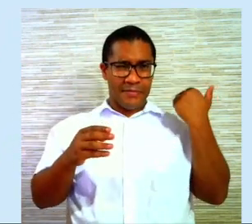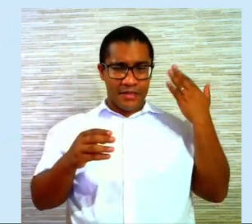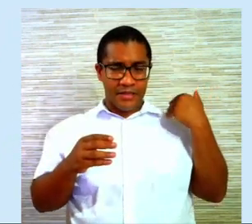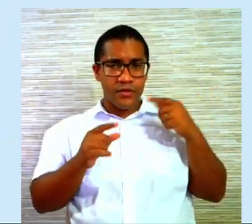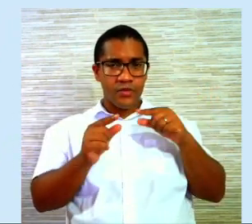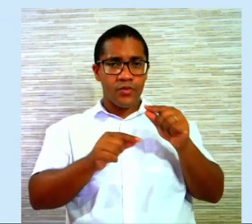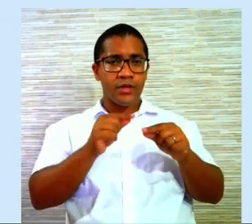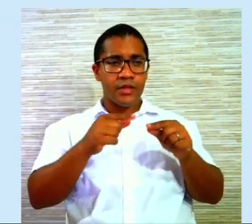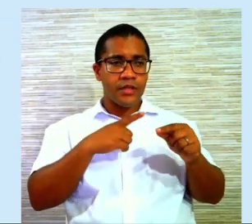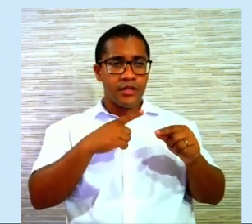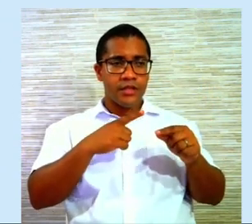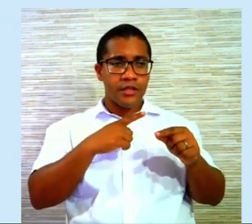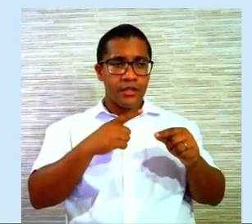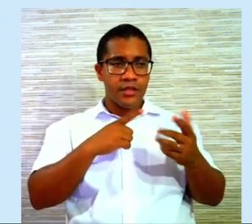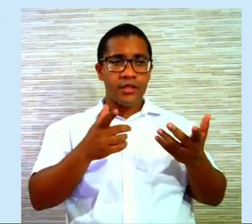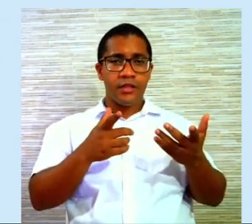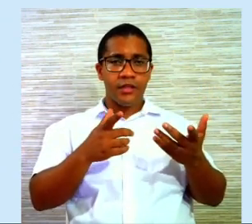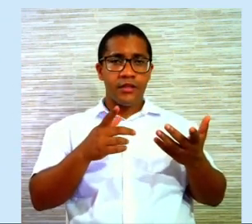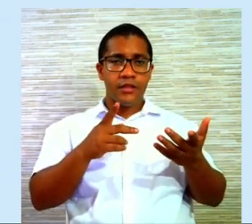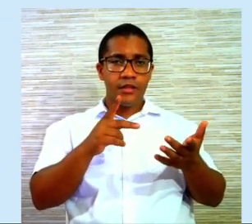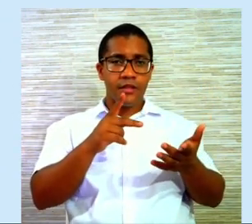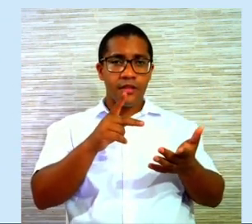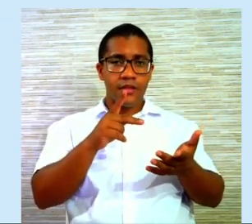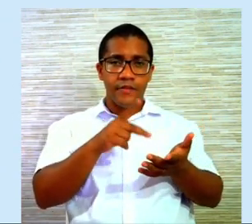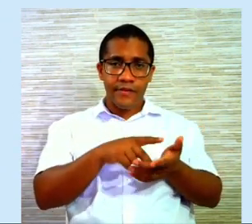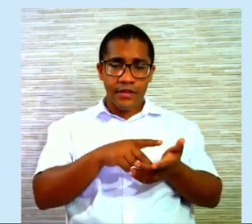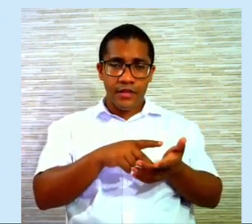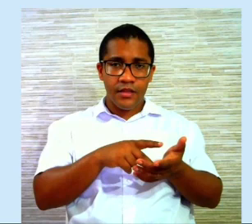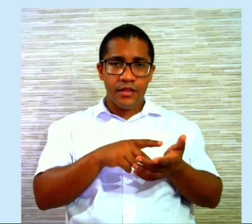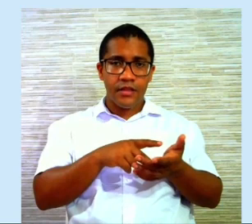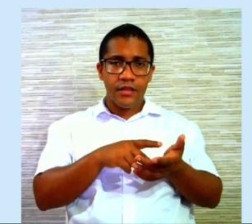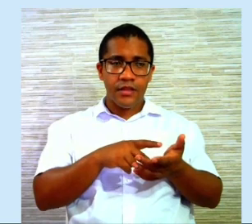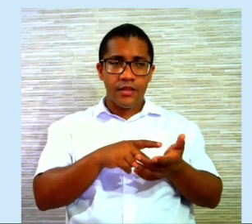colônia, nós temos, na realidade,